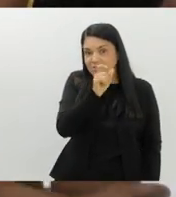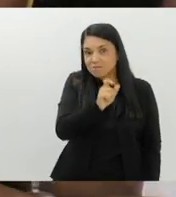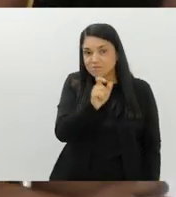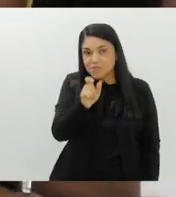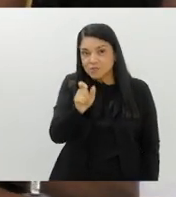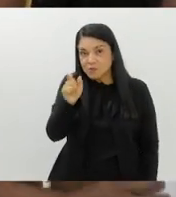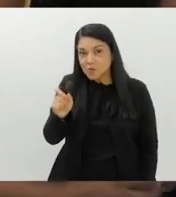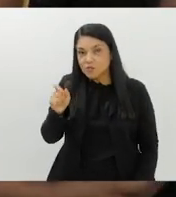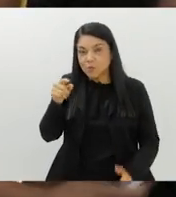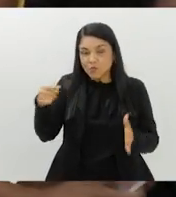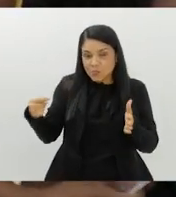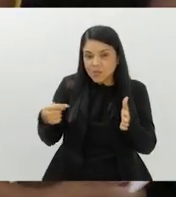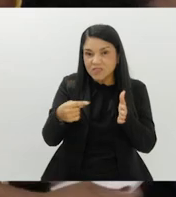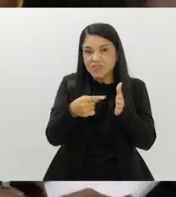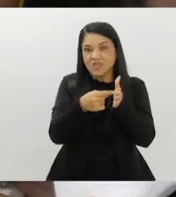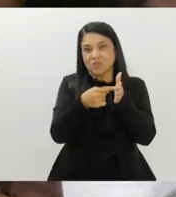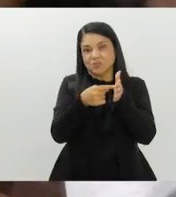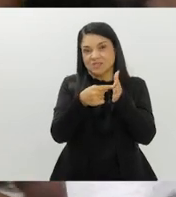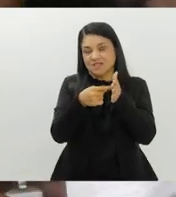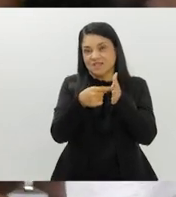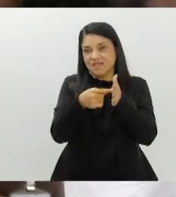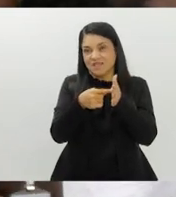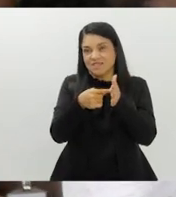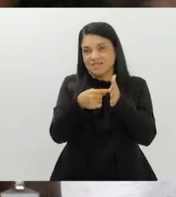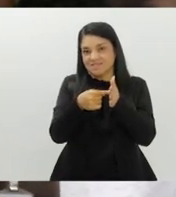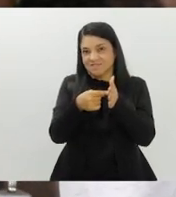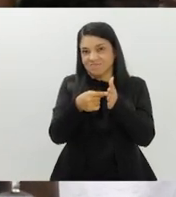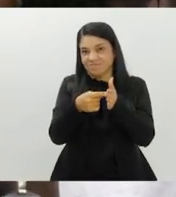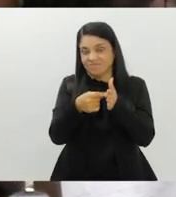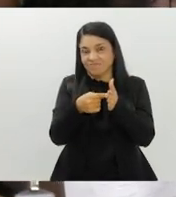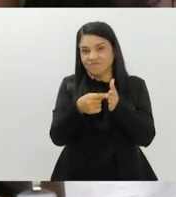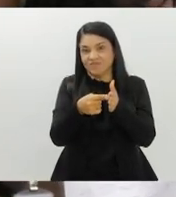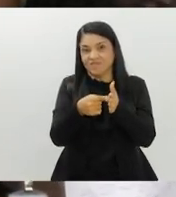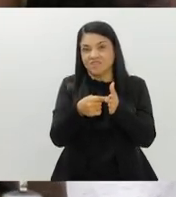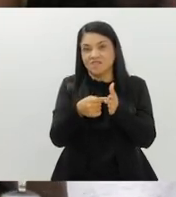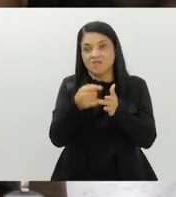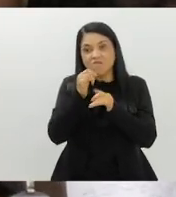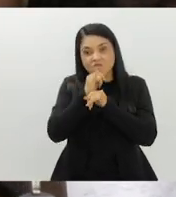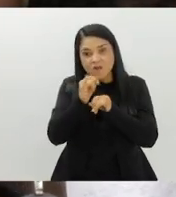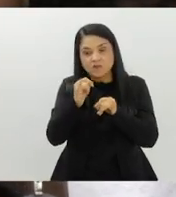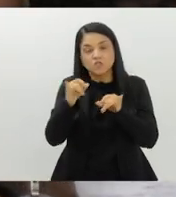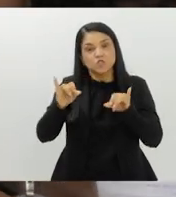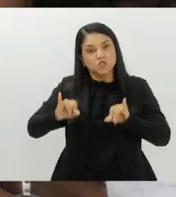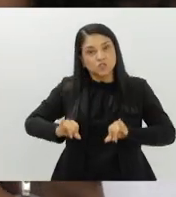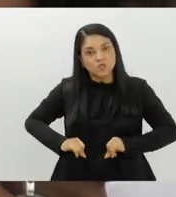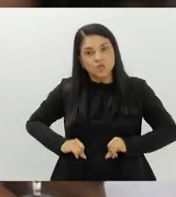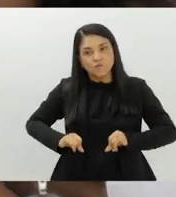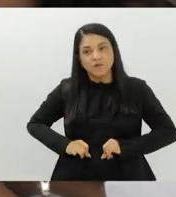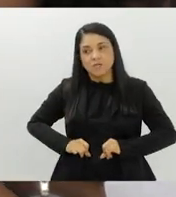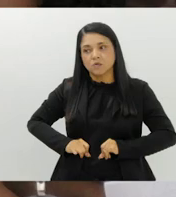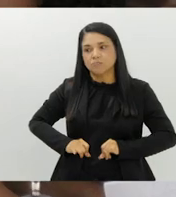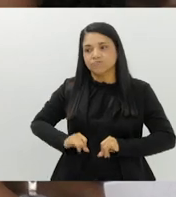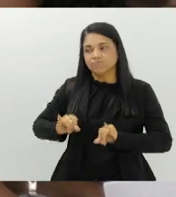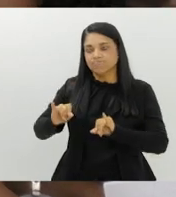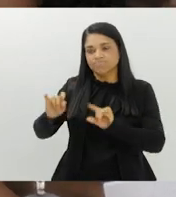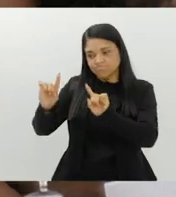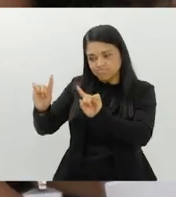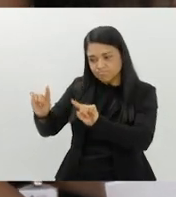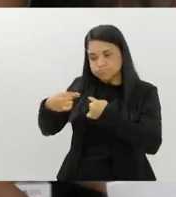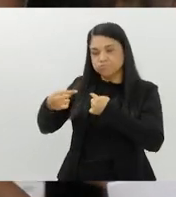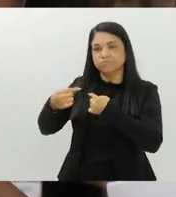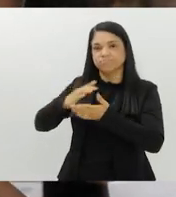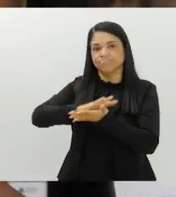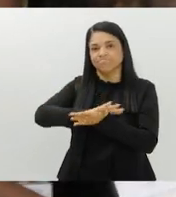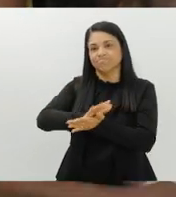nas páginas, 16 pessoas que disseram que sofreram intolerância desse cidadão. Mas